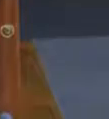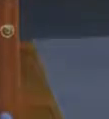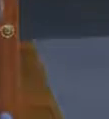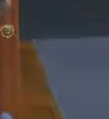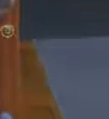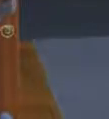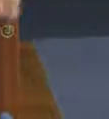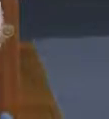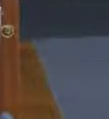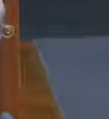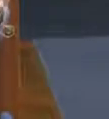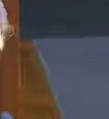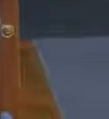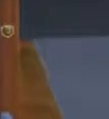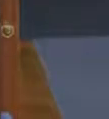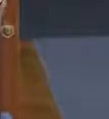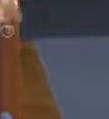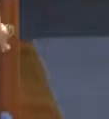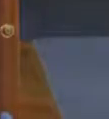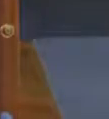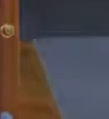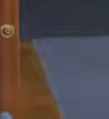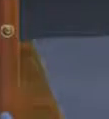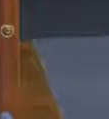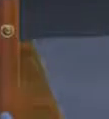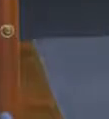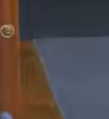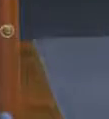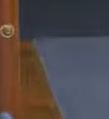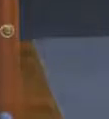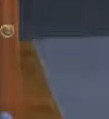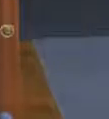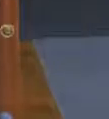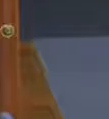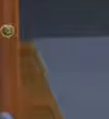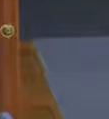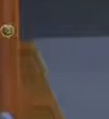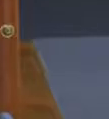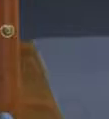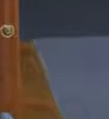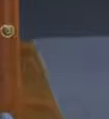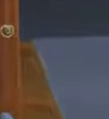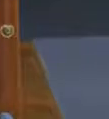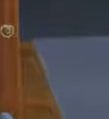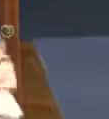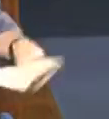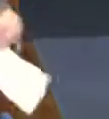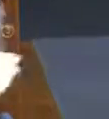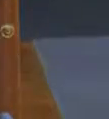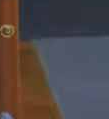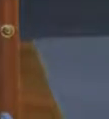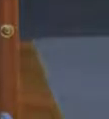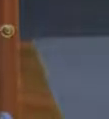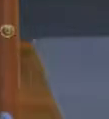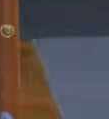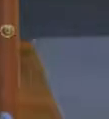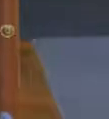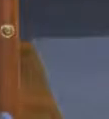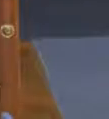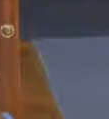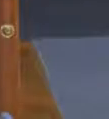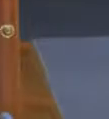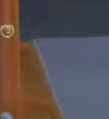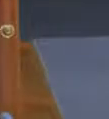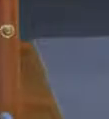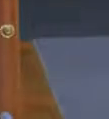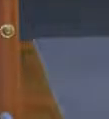em viagem. Às vezes vai conhecer a Amazônia, vai estar passeando, vai lá conhecer o projeto. Vários projetos em diversos estados, a Junta de Missões Nacionais